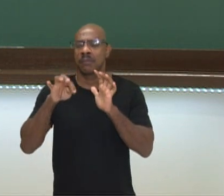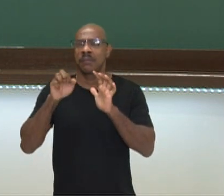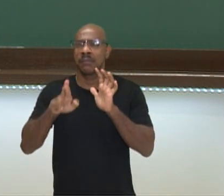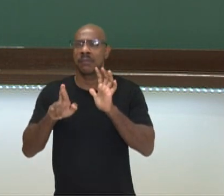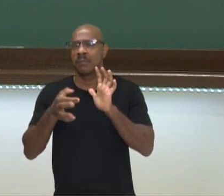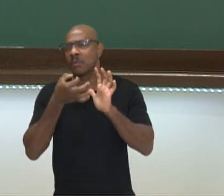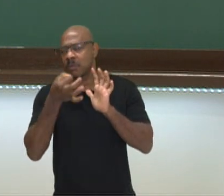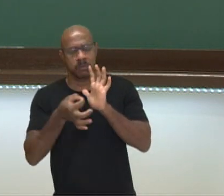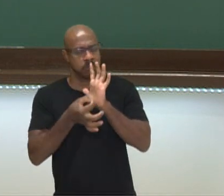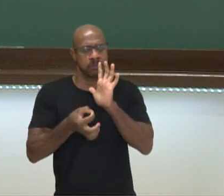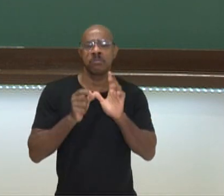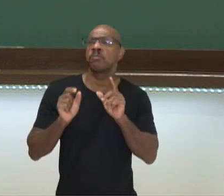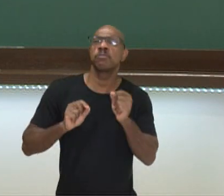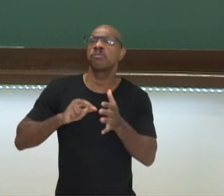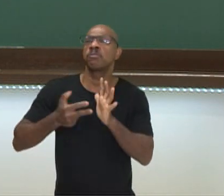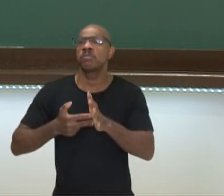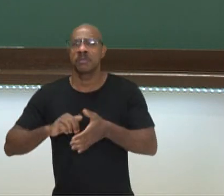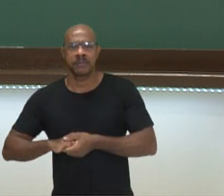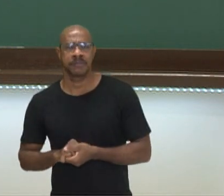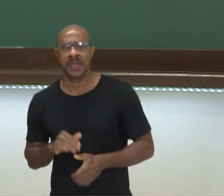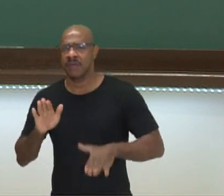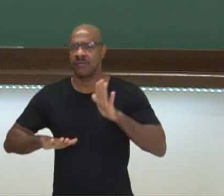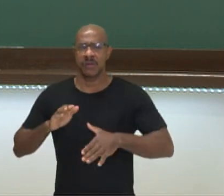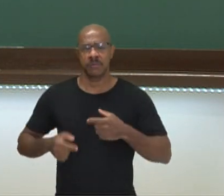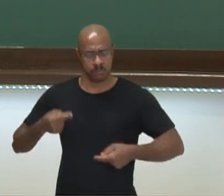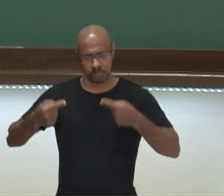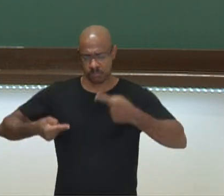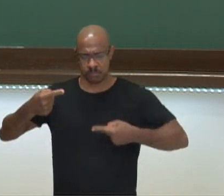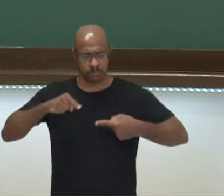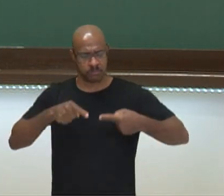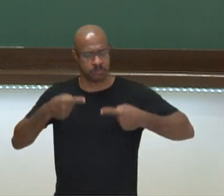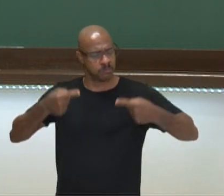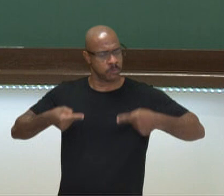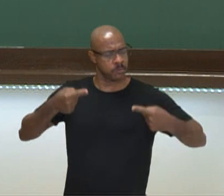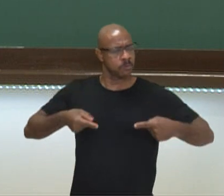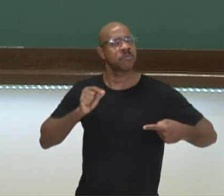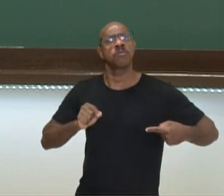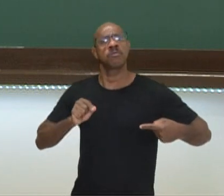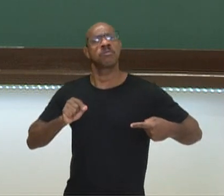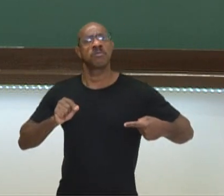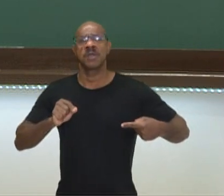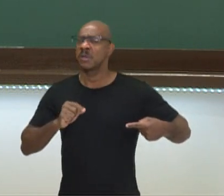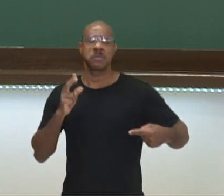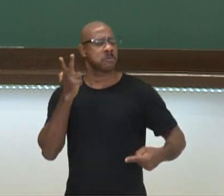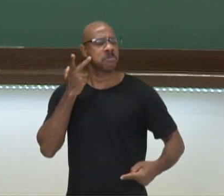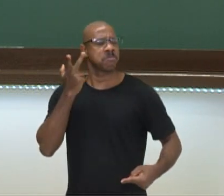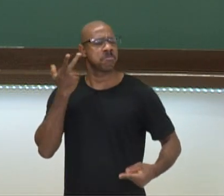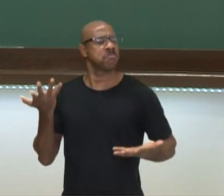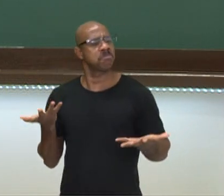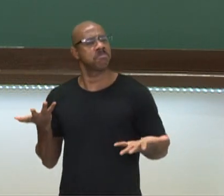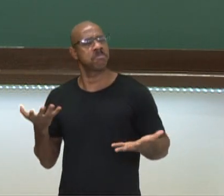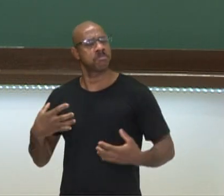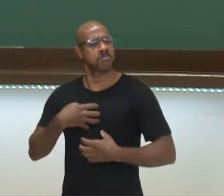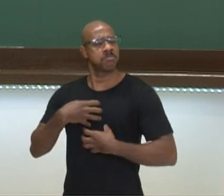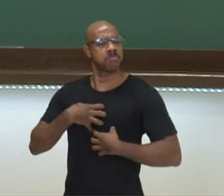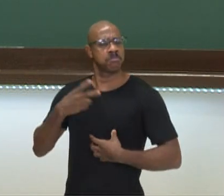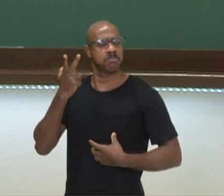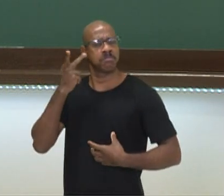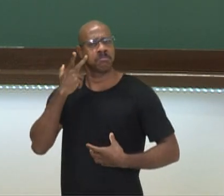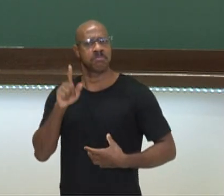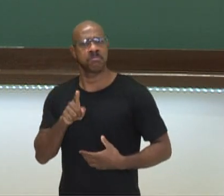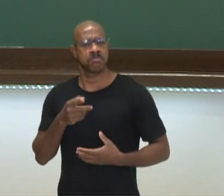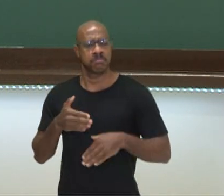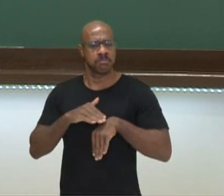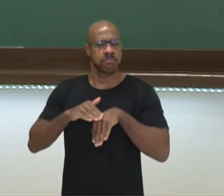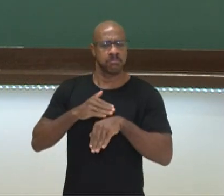muito ruim da palavra discussão, mas discutir é uma coisa normal, é uma maneira normal de chegar